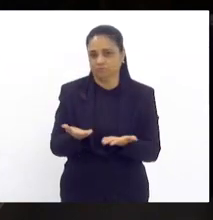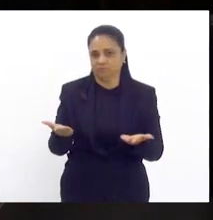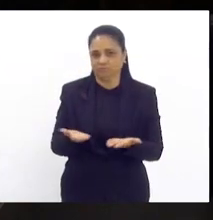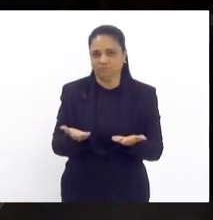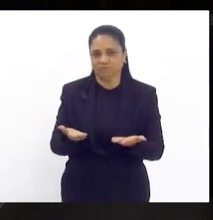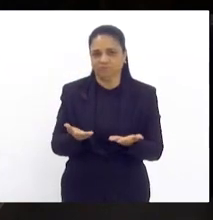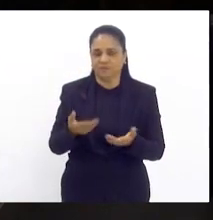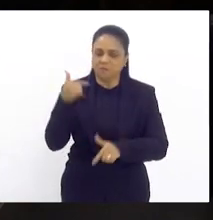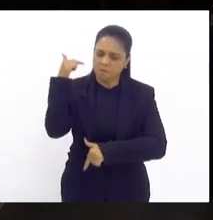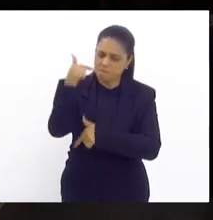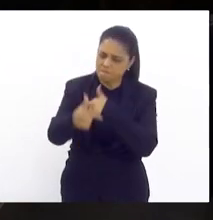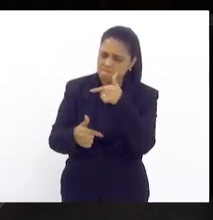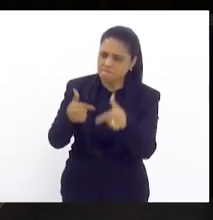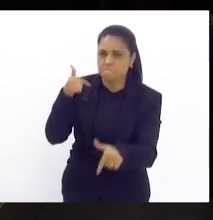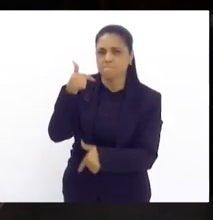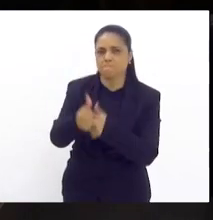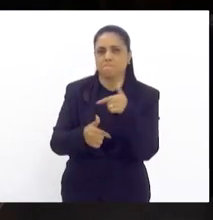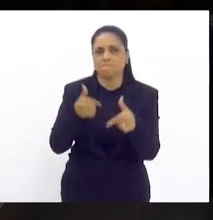que labutam